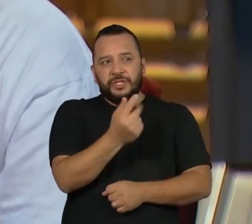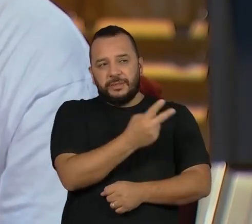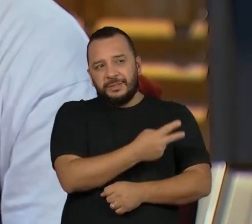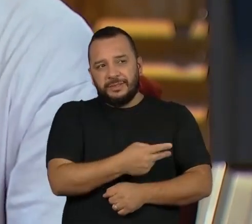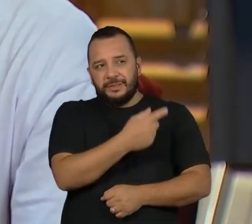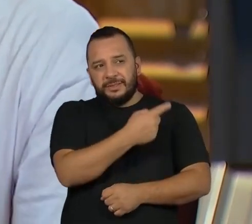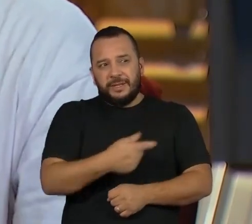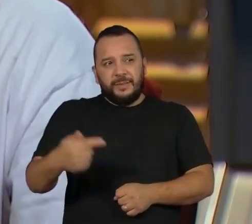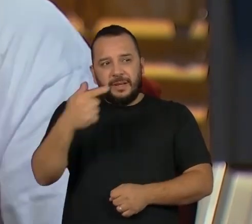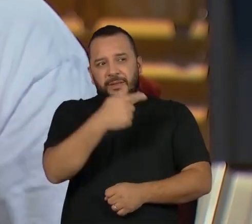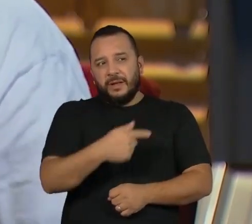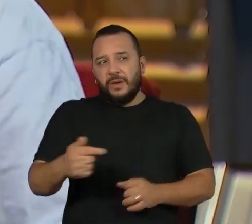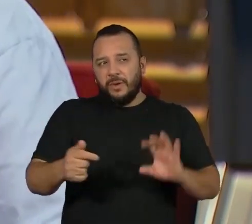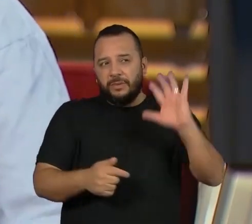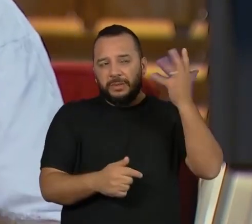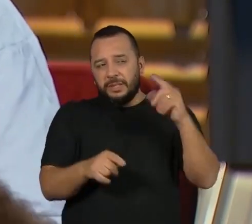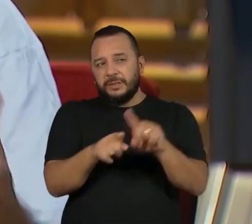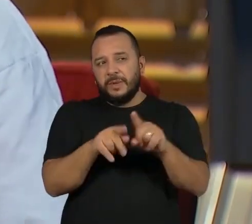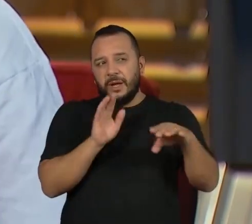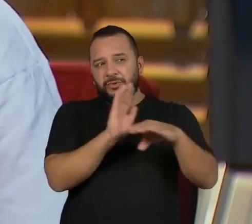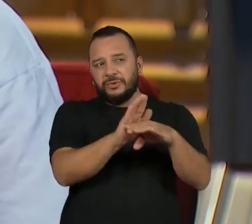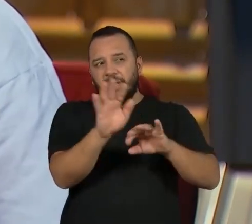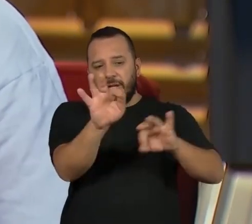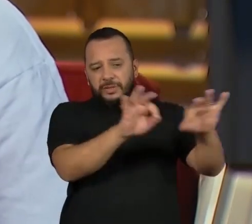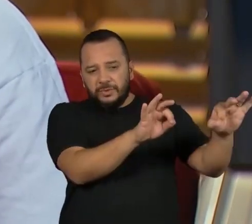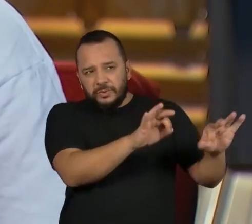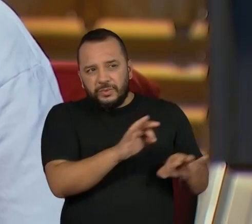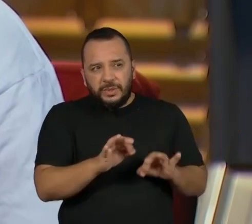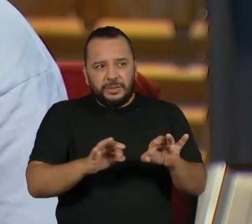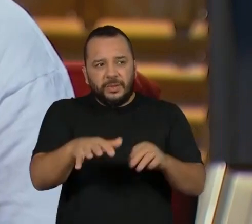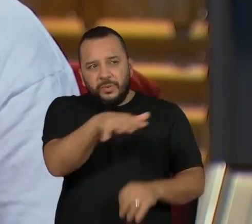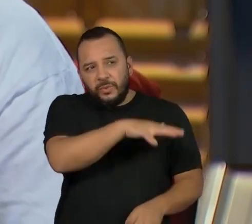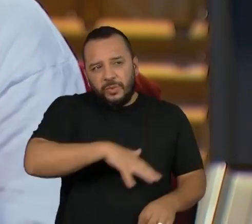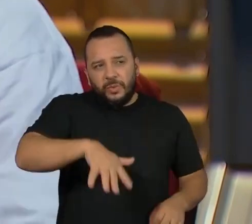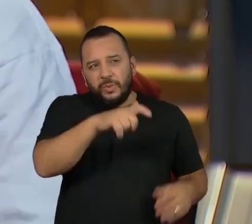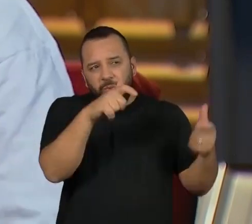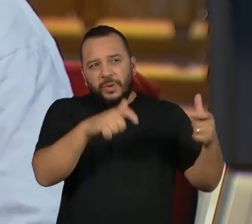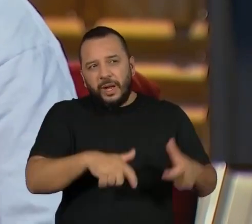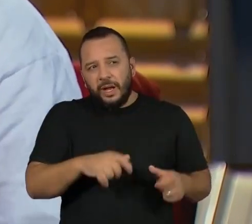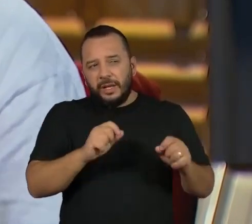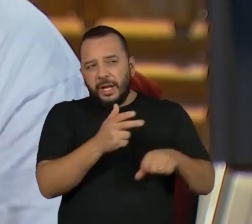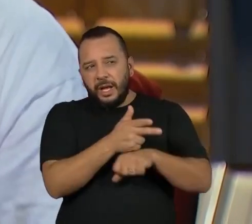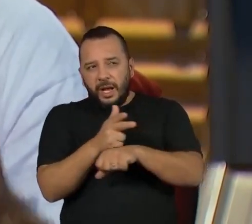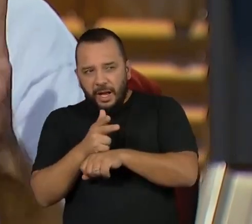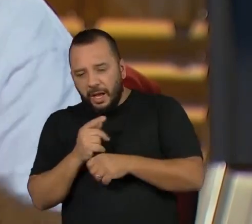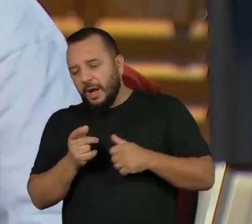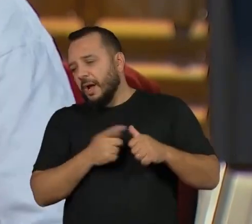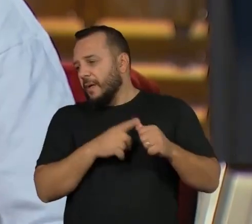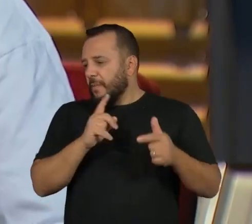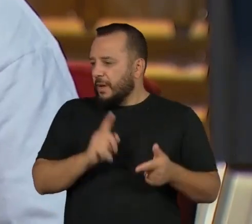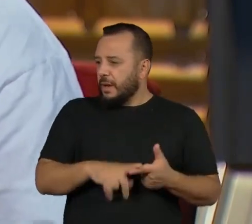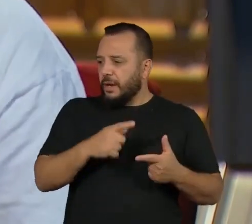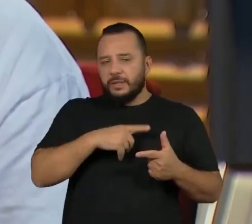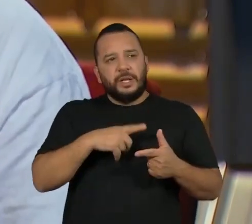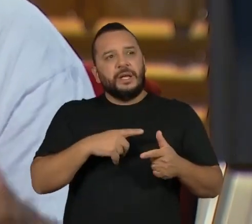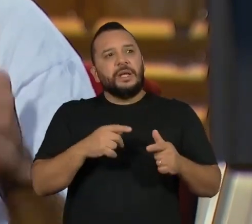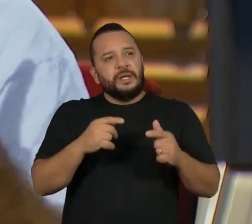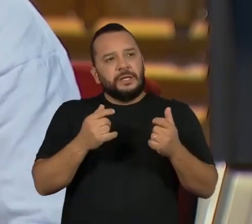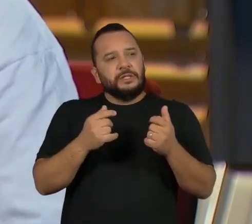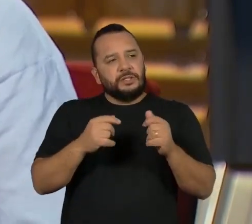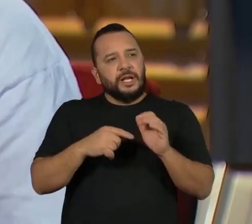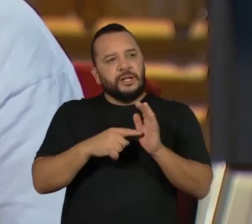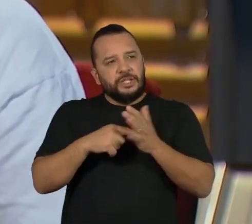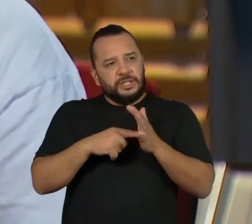acontecem e queremos também ajudar vocês na estruturação hum em questão de câmera em questão de gerador em questão